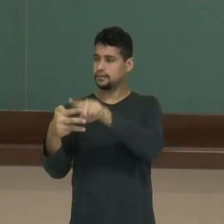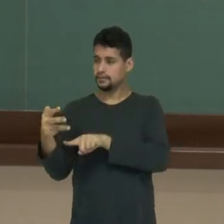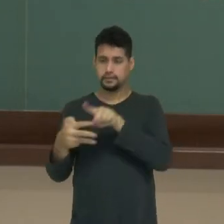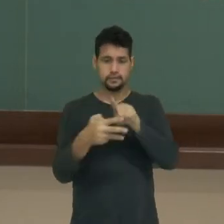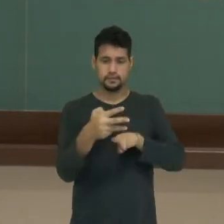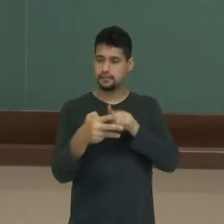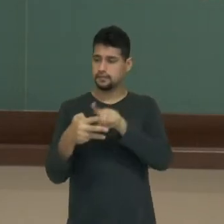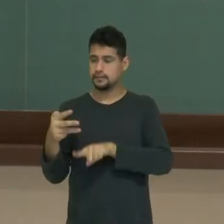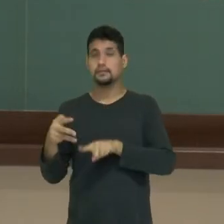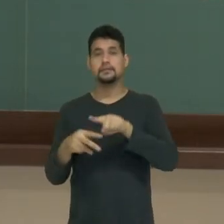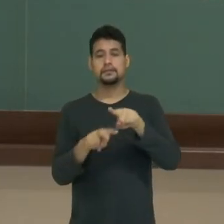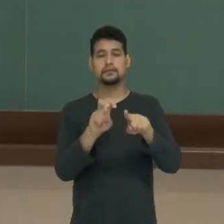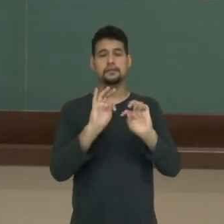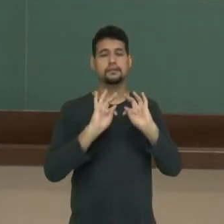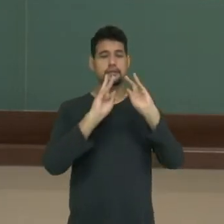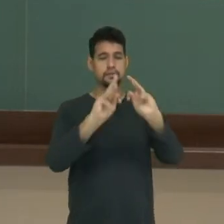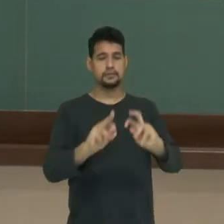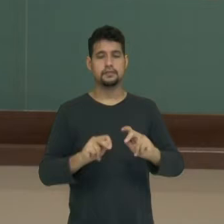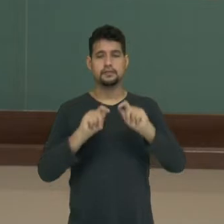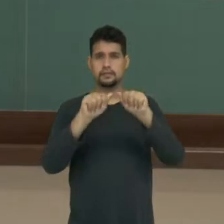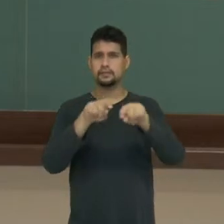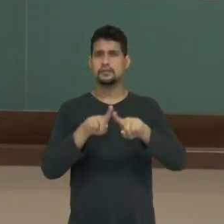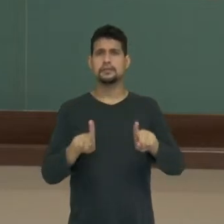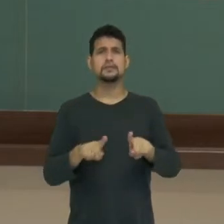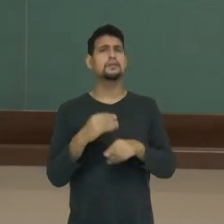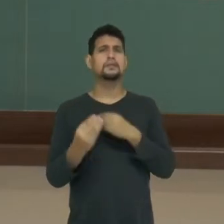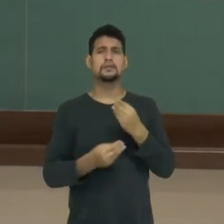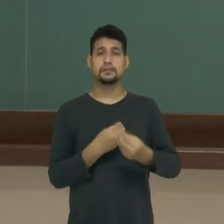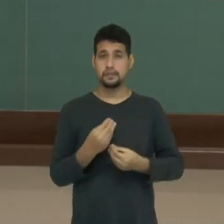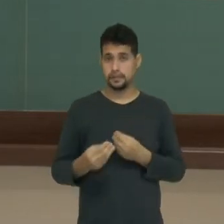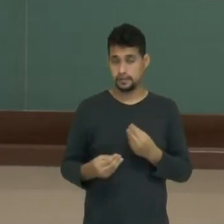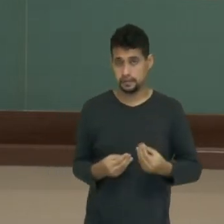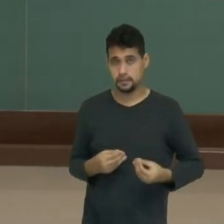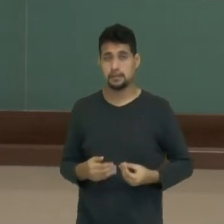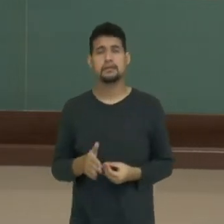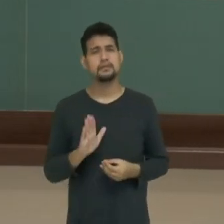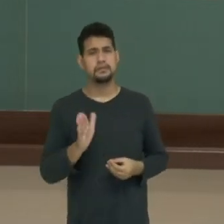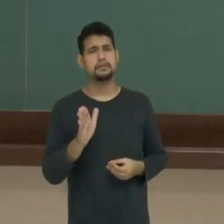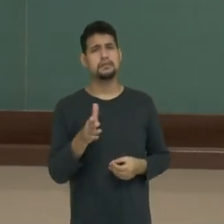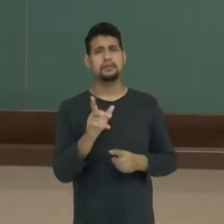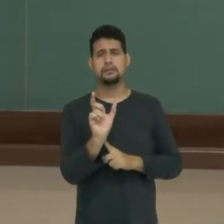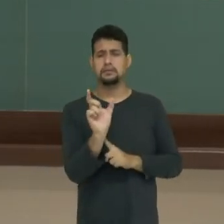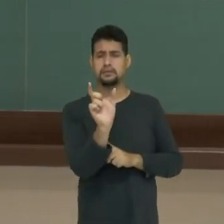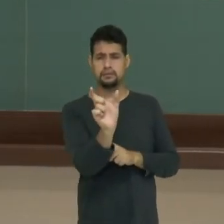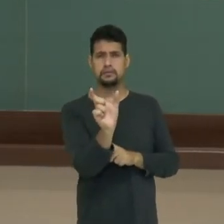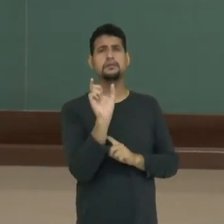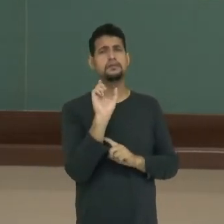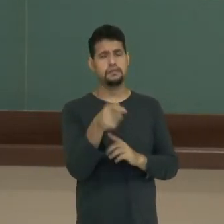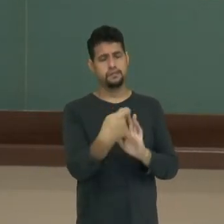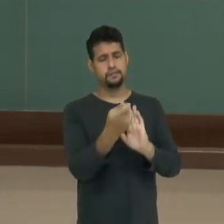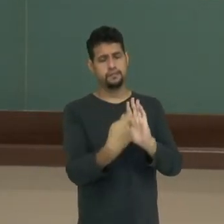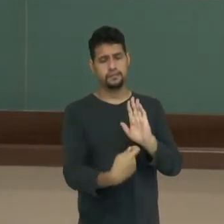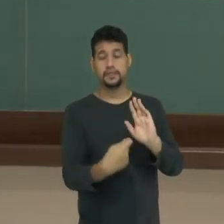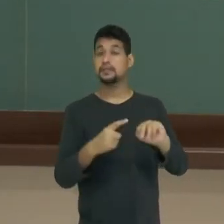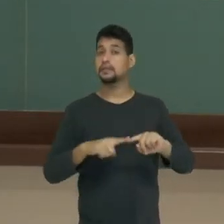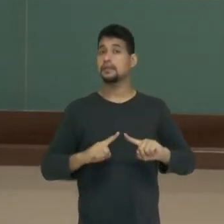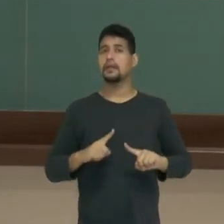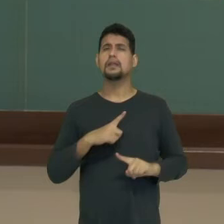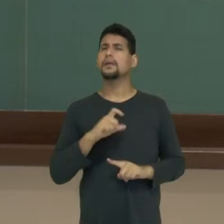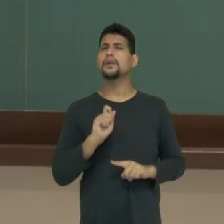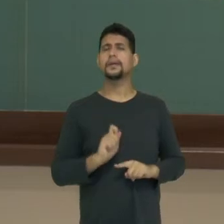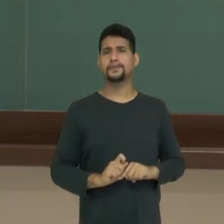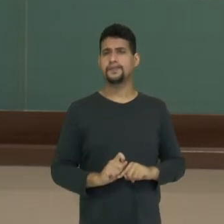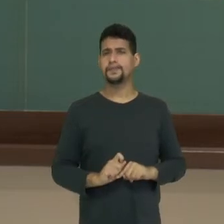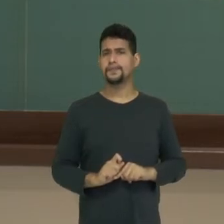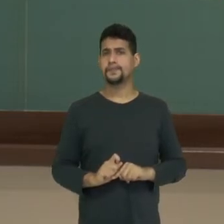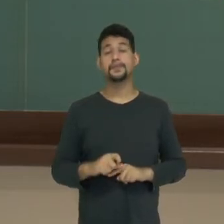5 é o total, 5 fatorial, né, conforme a fórmula que você acabou de escrever, e nós vamos ter